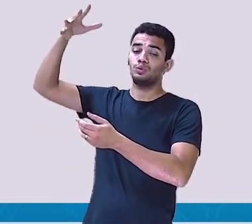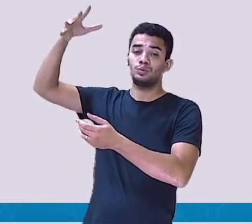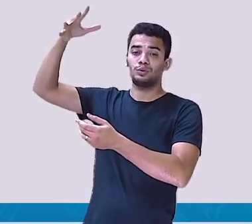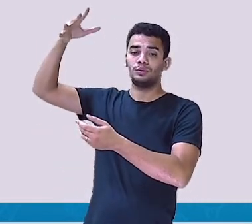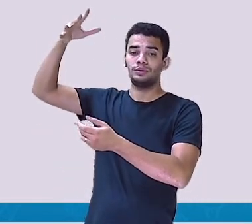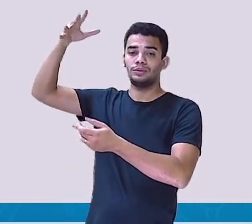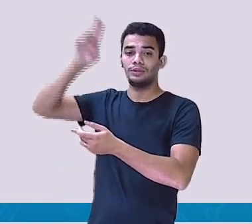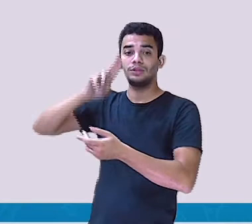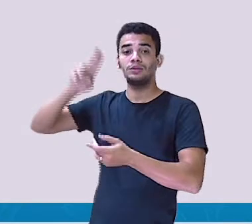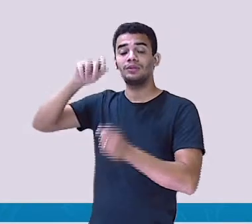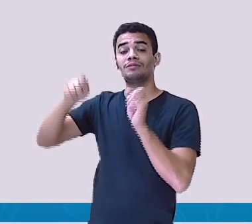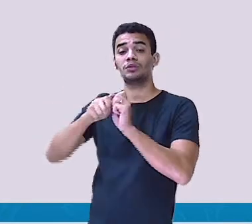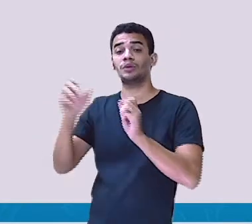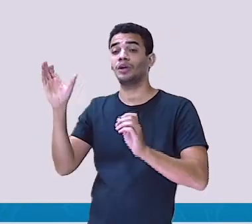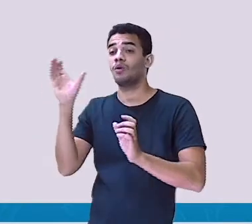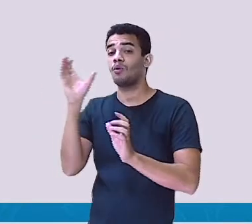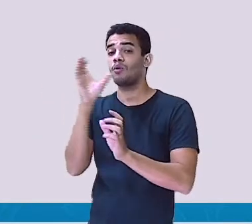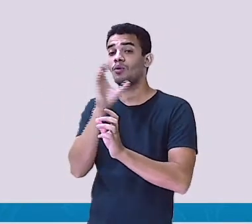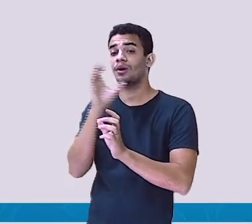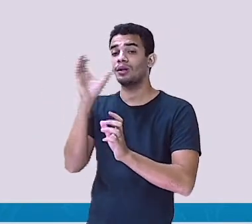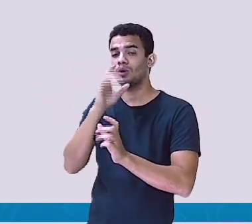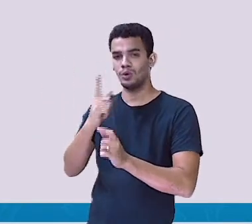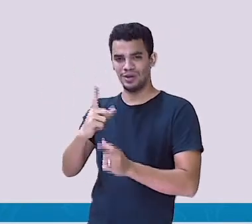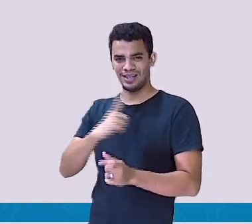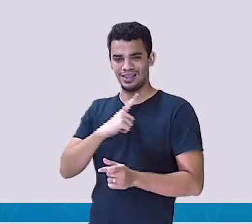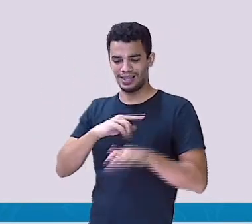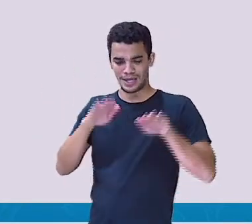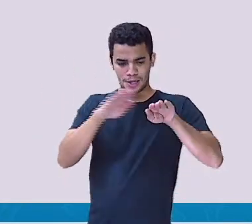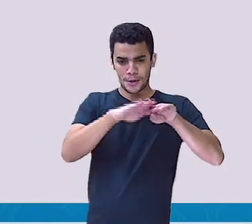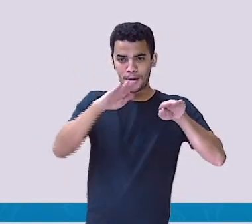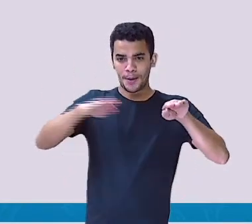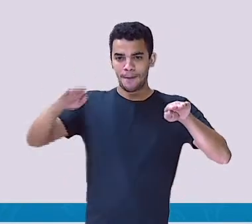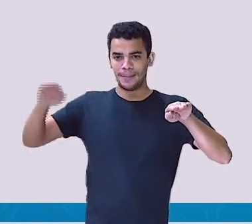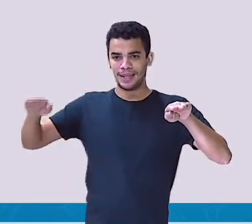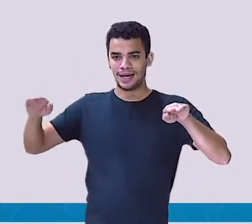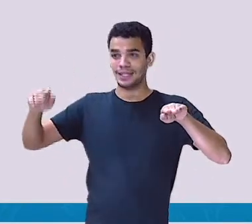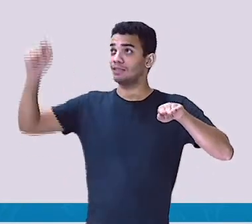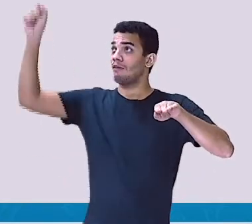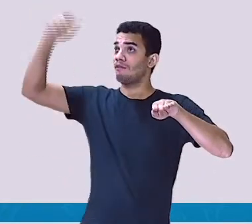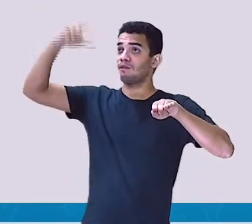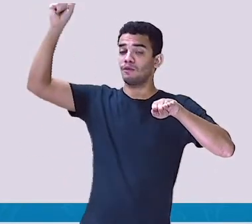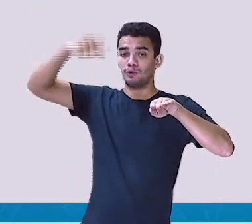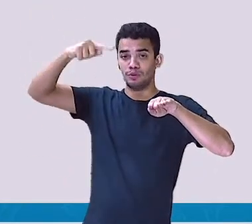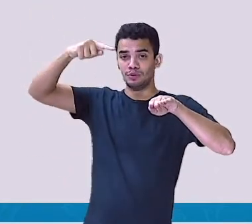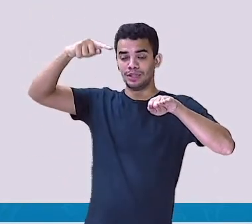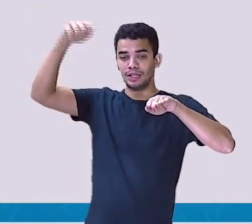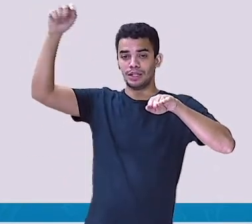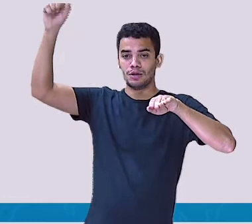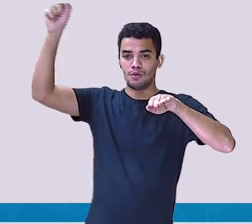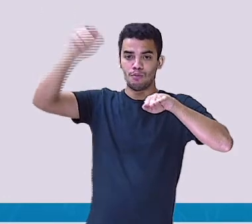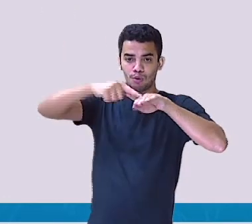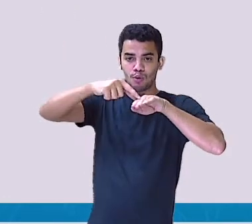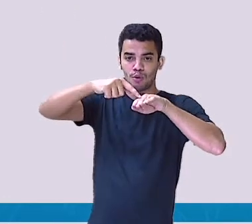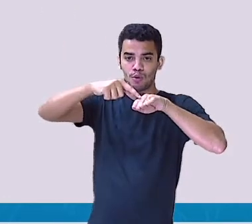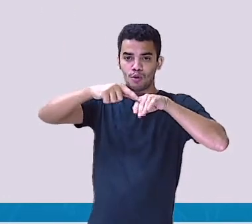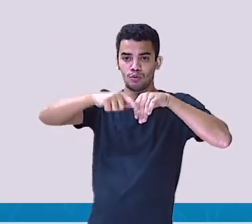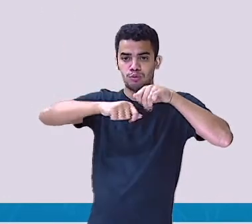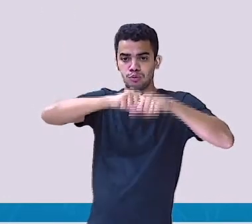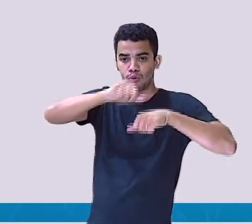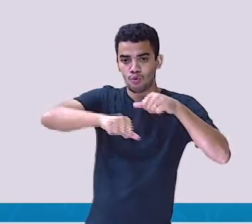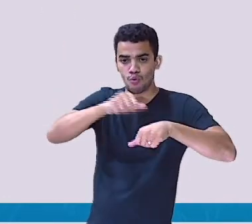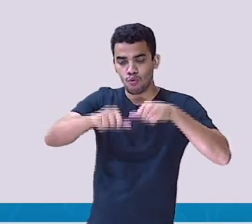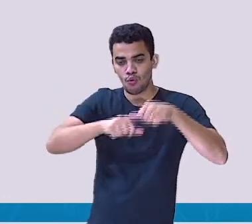calor emitido pelo sol é uma fonte de energia capaz de gerar energia elétrica e